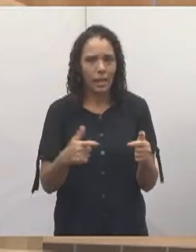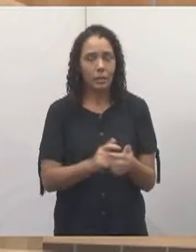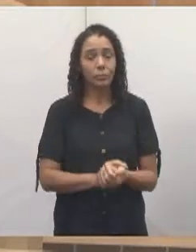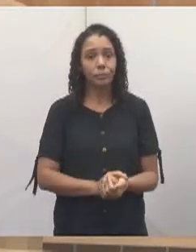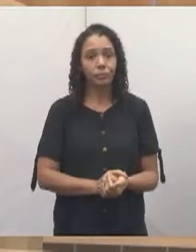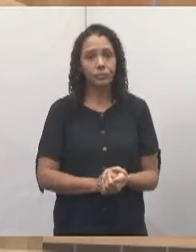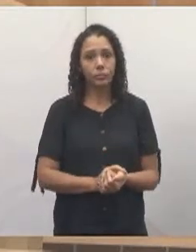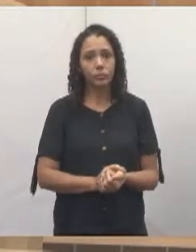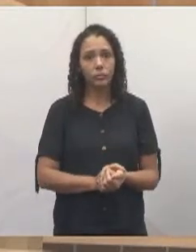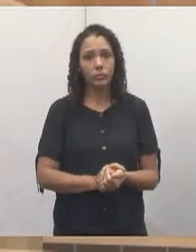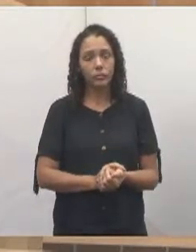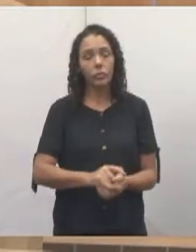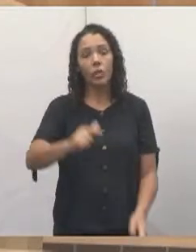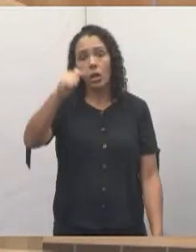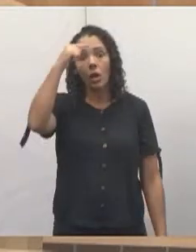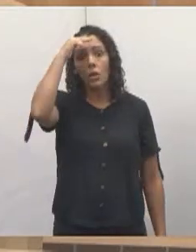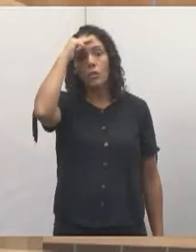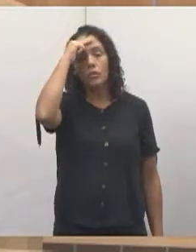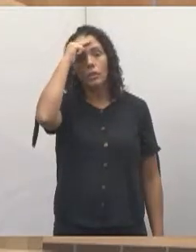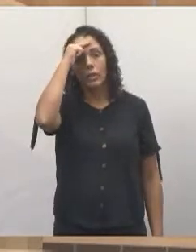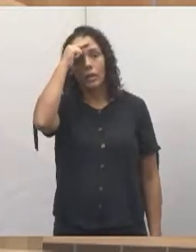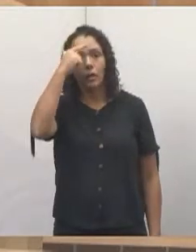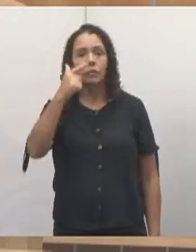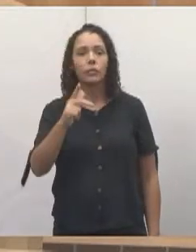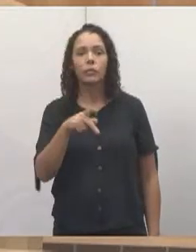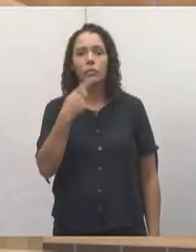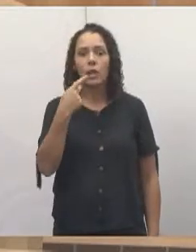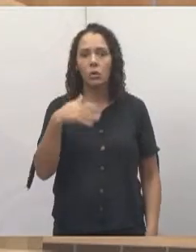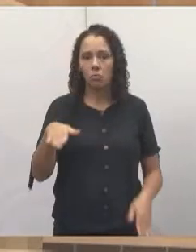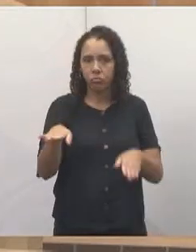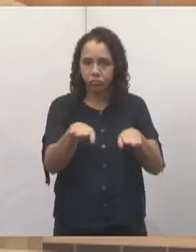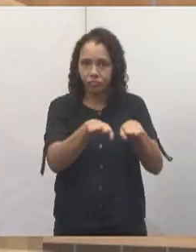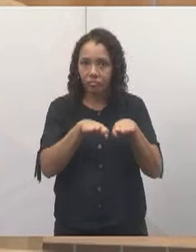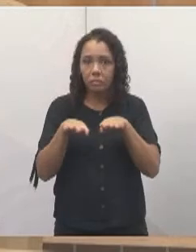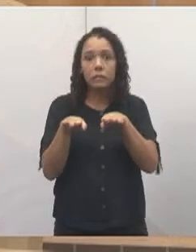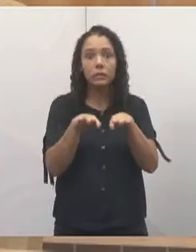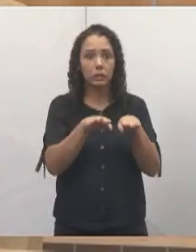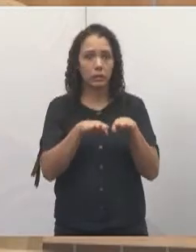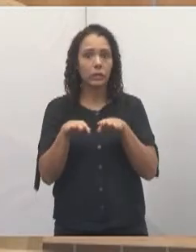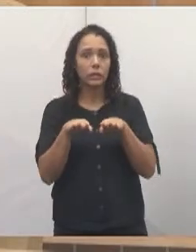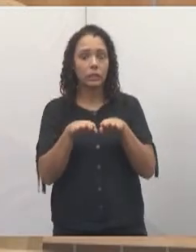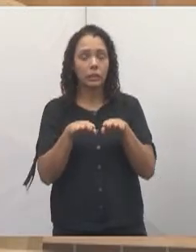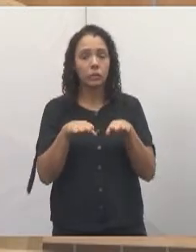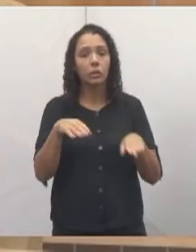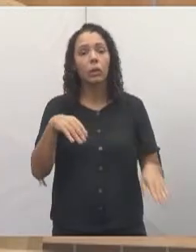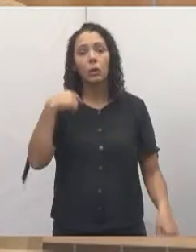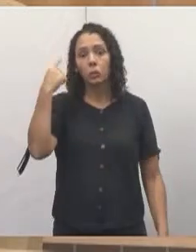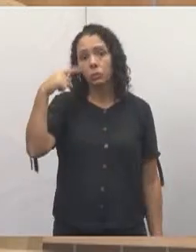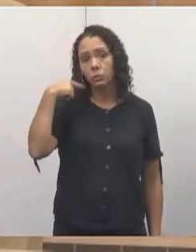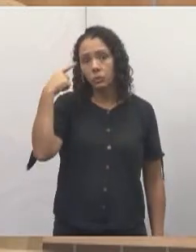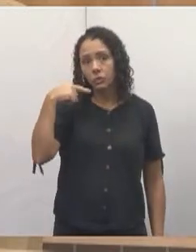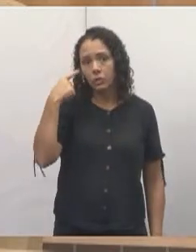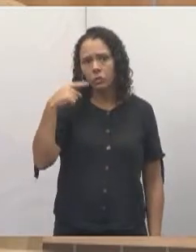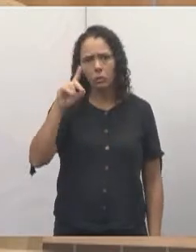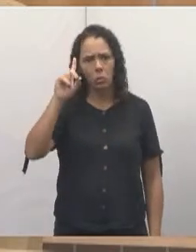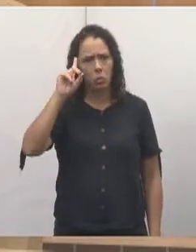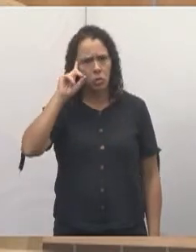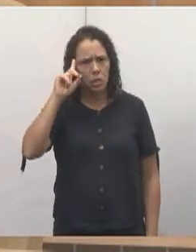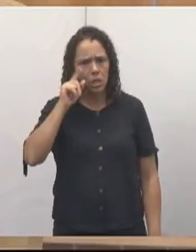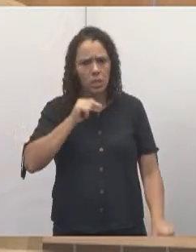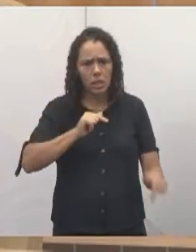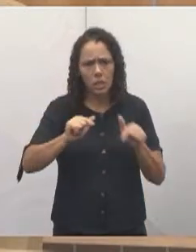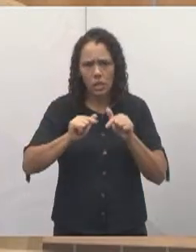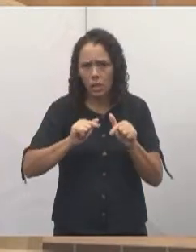respeito da igualdade. Os advogados aqui que estão no dia a dia, eles sabem